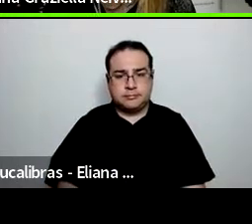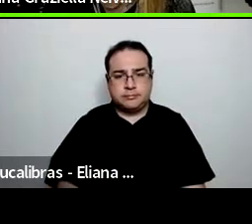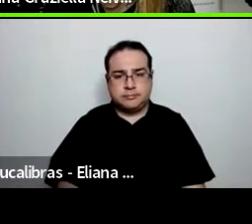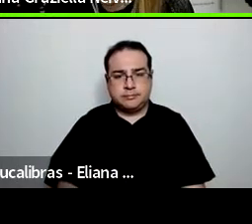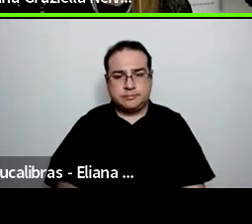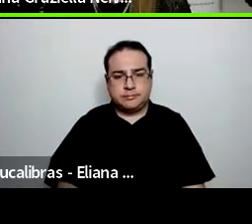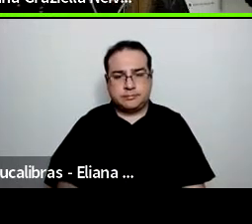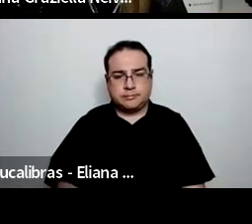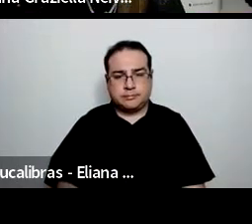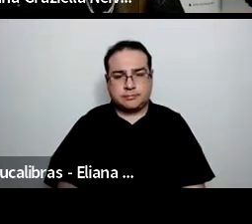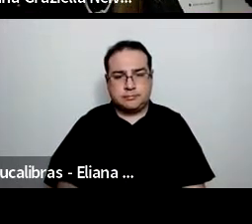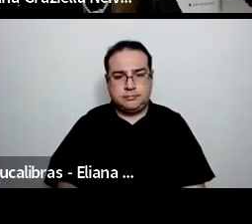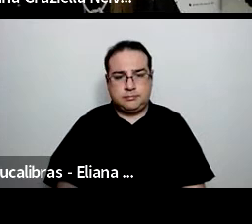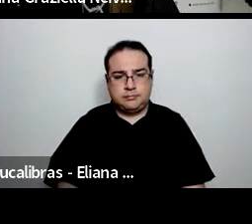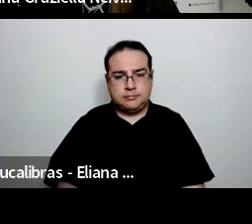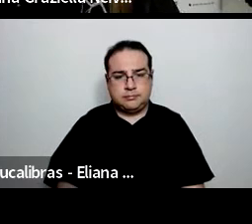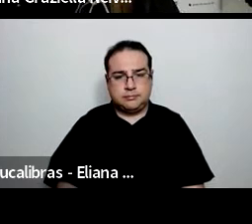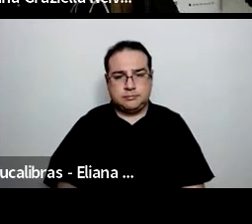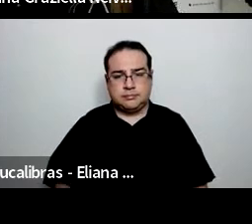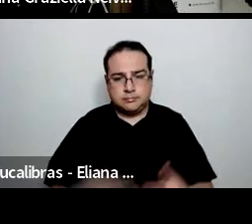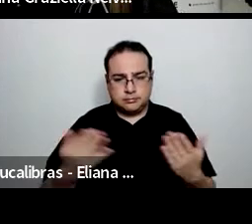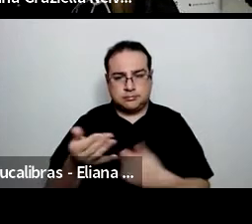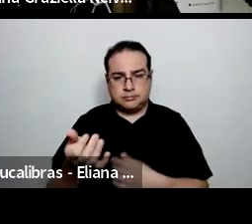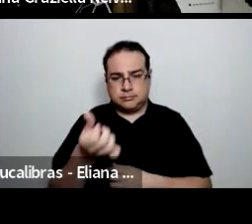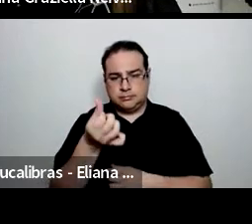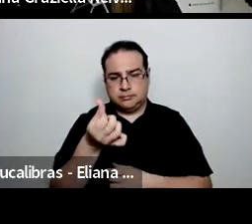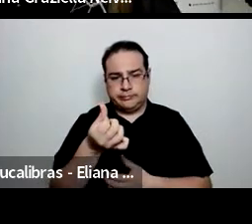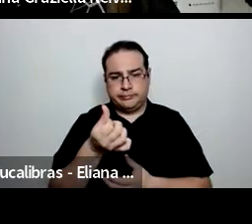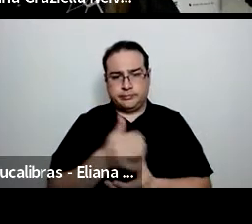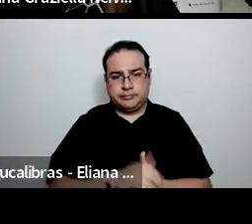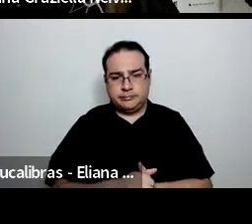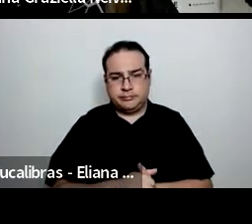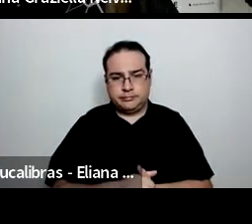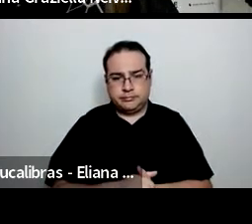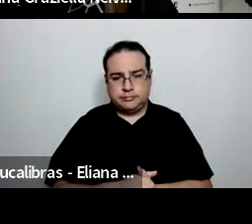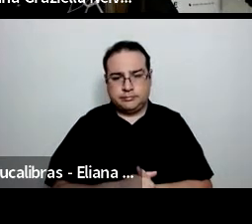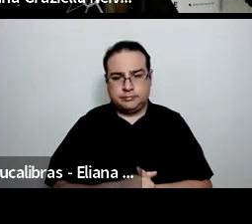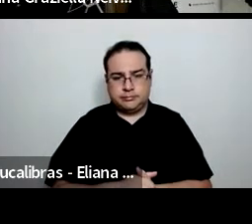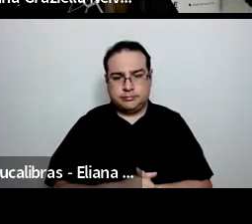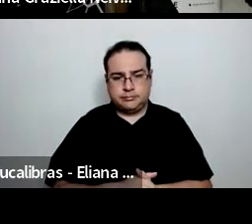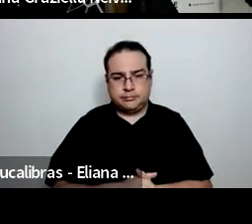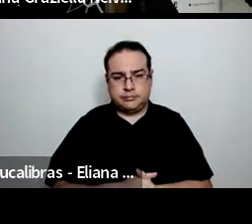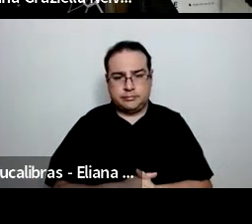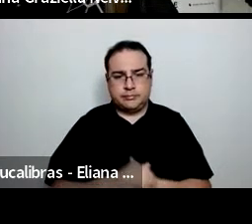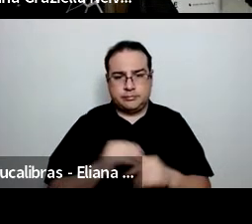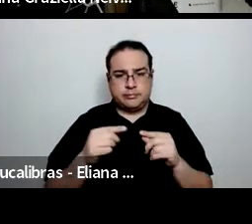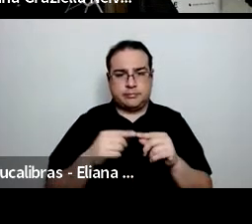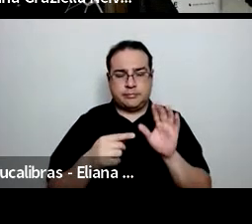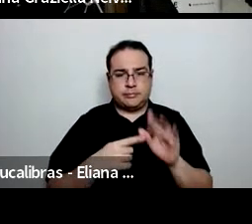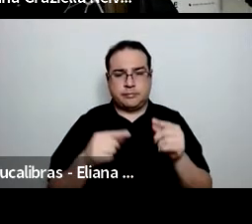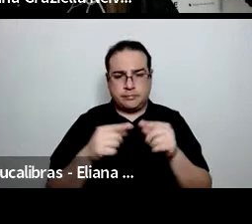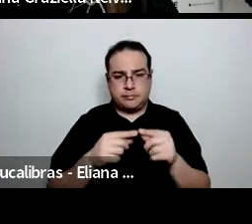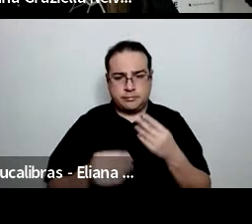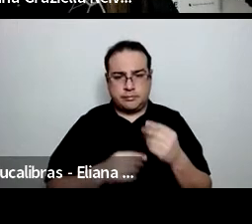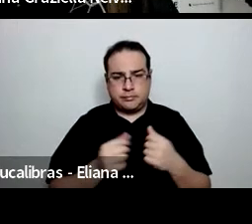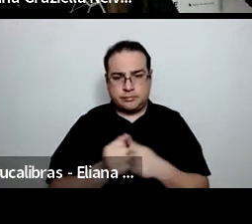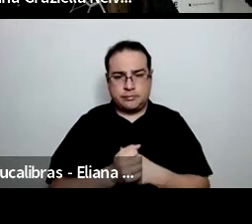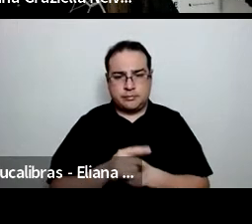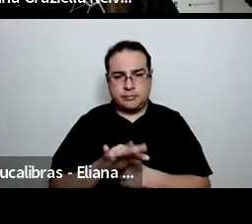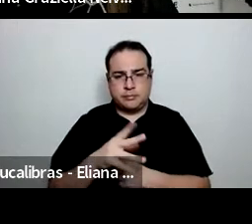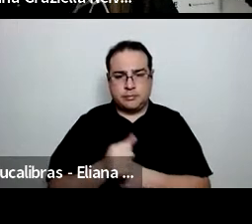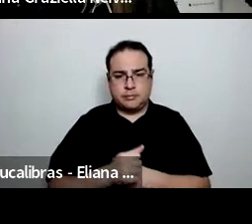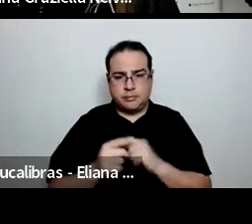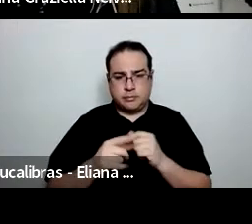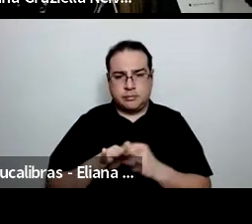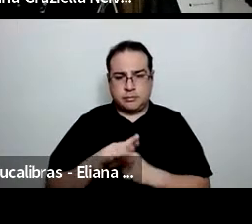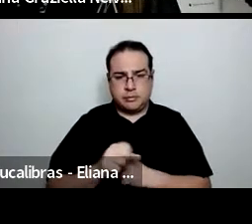e vamos para o cesto e ela seu julgamento requerimento de regularização de omissão de